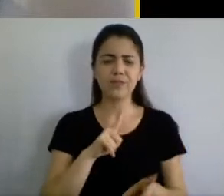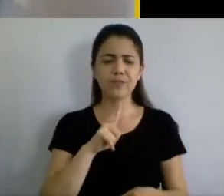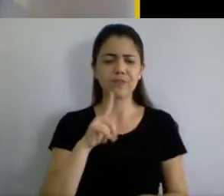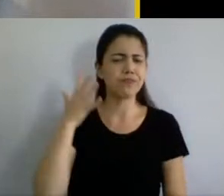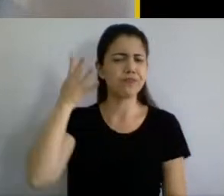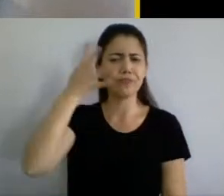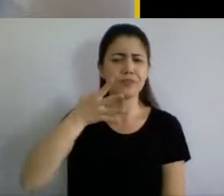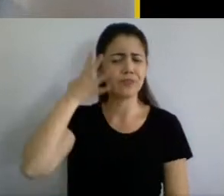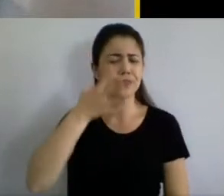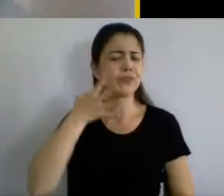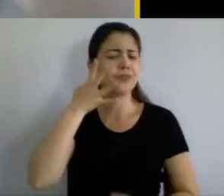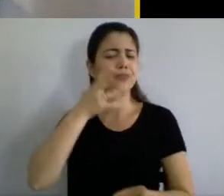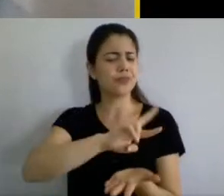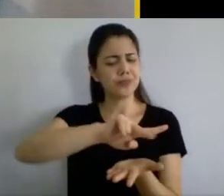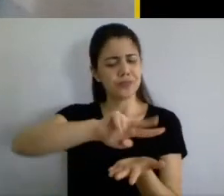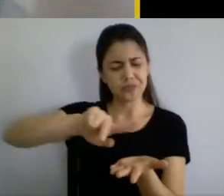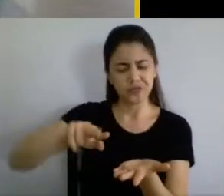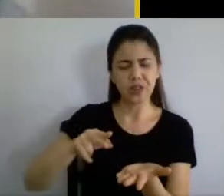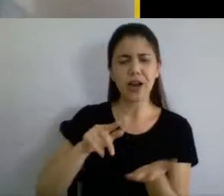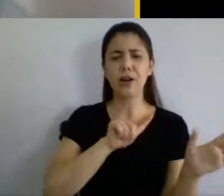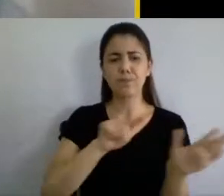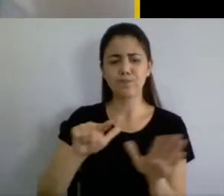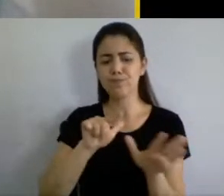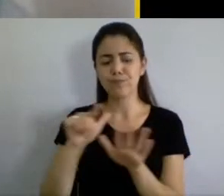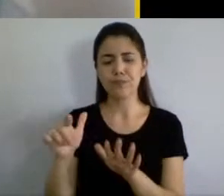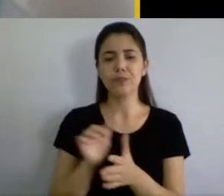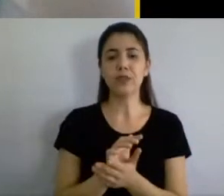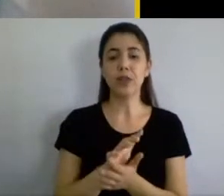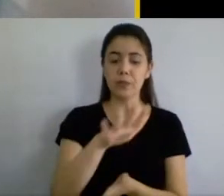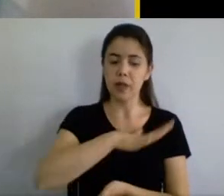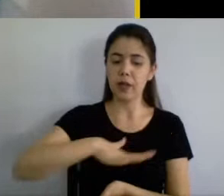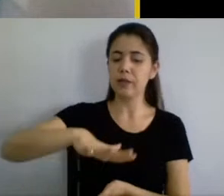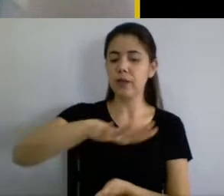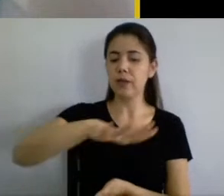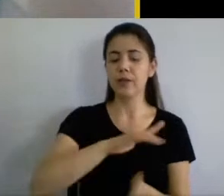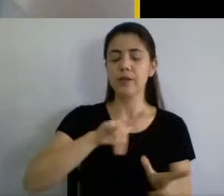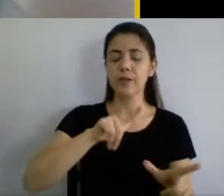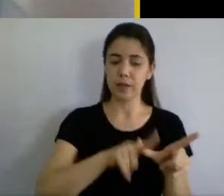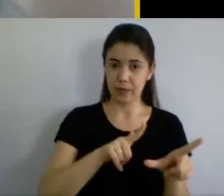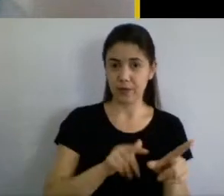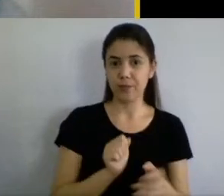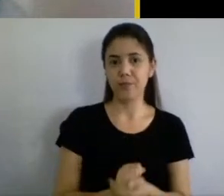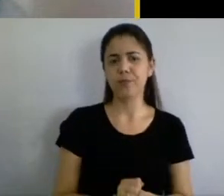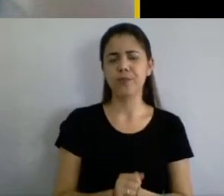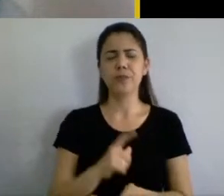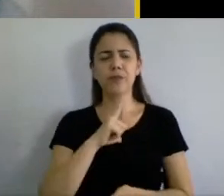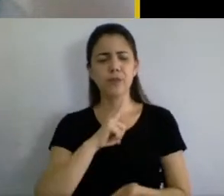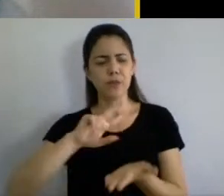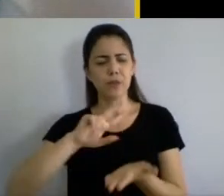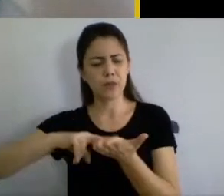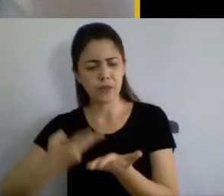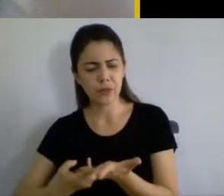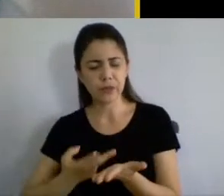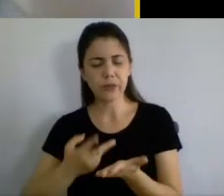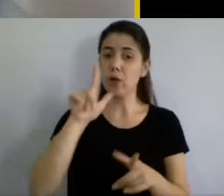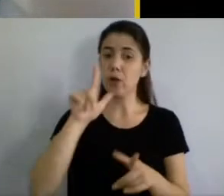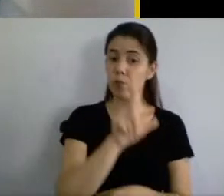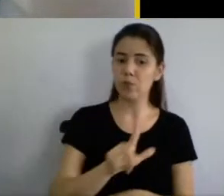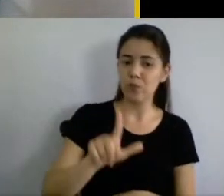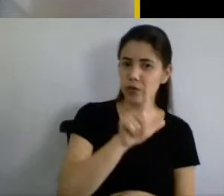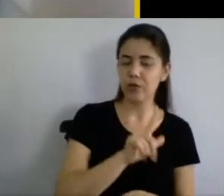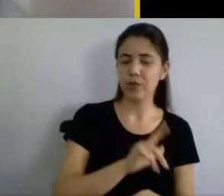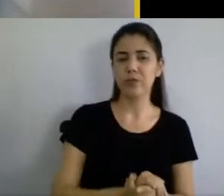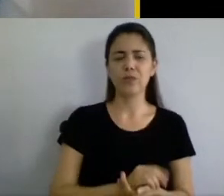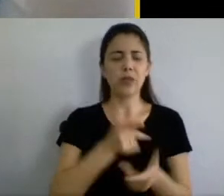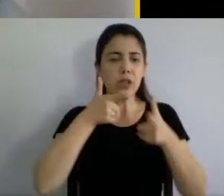palestras semanalmente em todas as grandes áreas das letras. Já tivemos palestras nas áreas de tradução, literatura, língua,